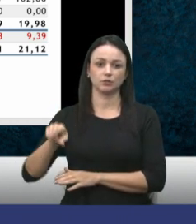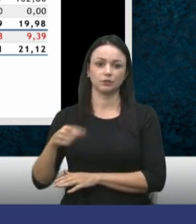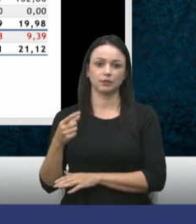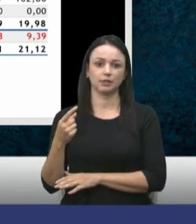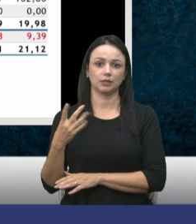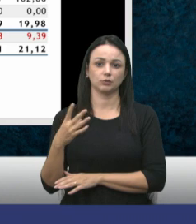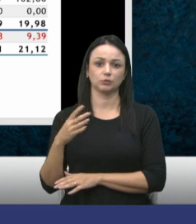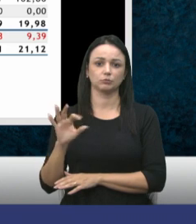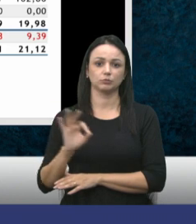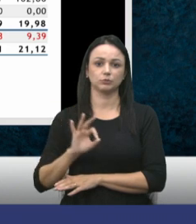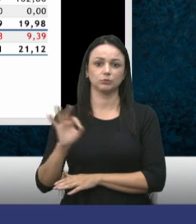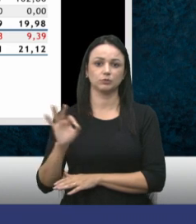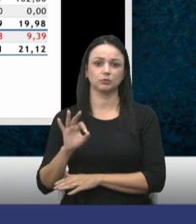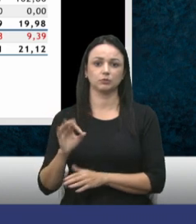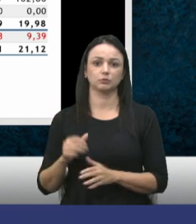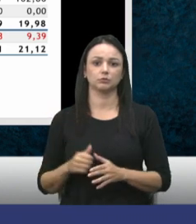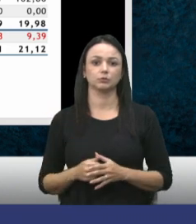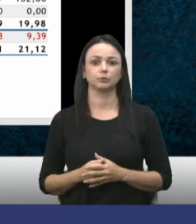289,14%.